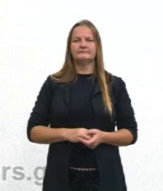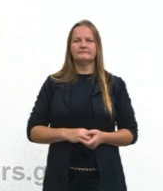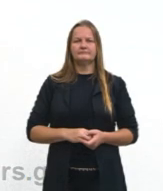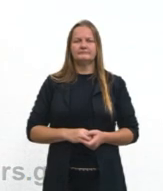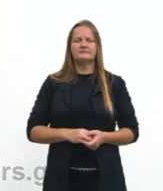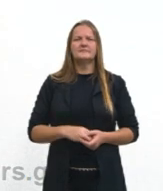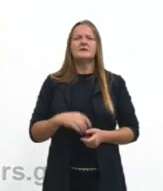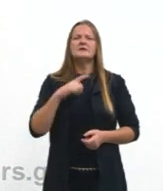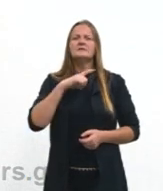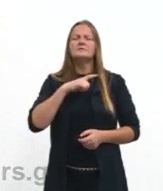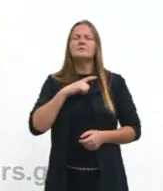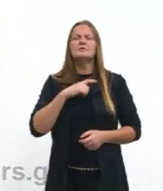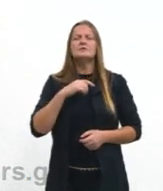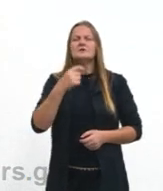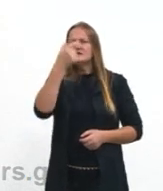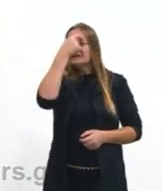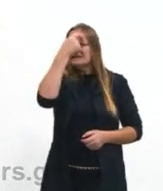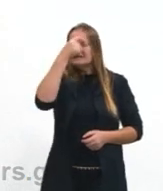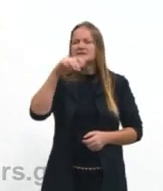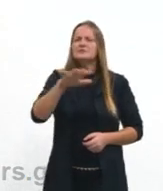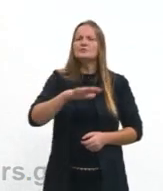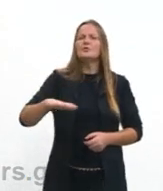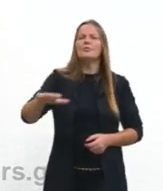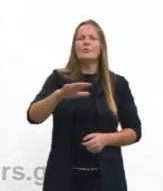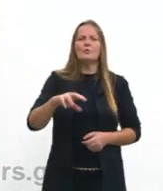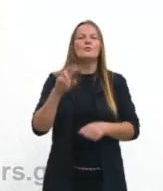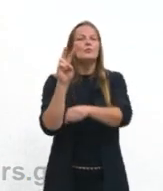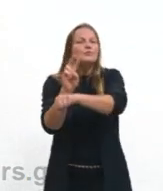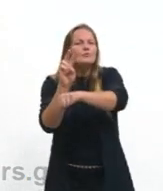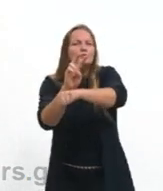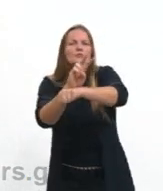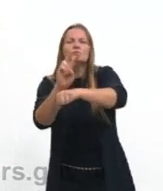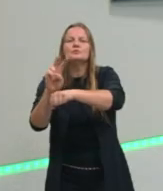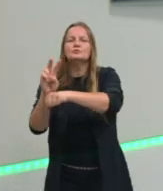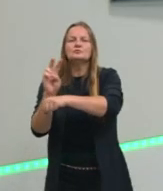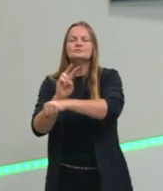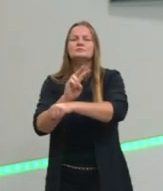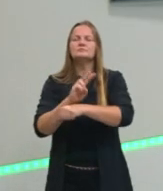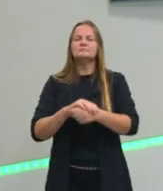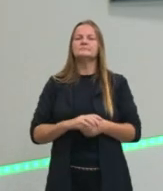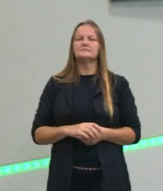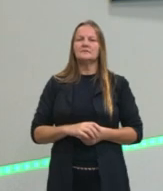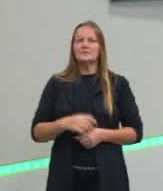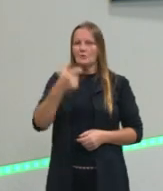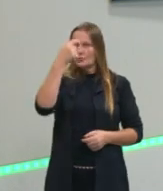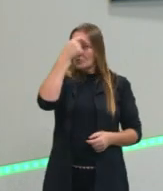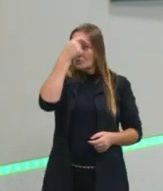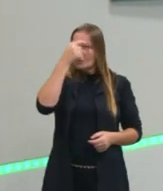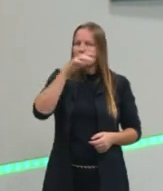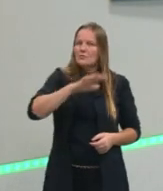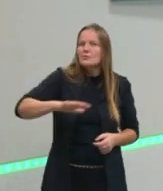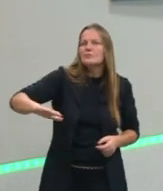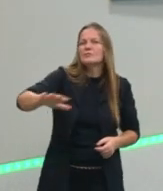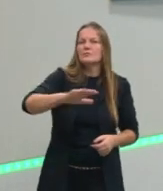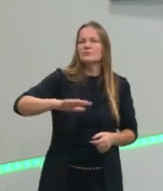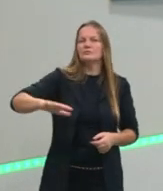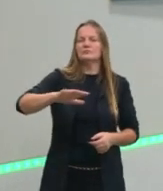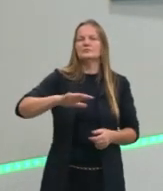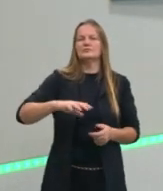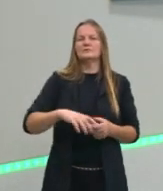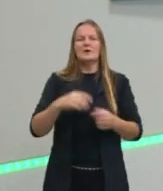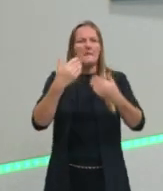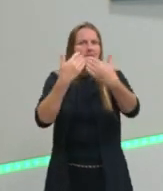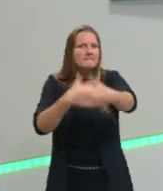que as coisas de senso comum a gente tem que tomar muito cuidado com o senso comum na hora de fazer